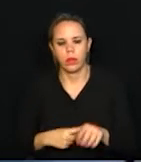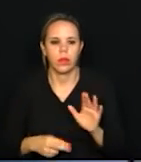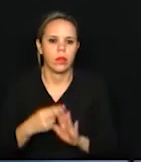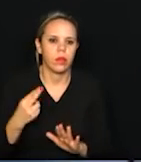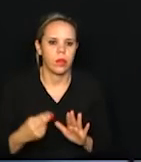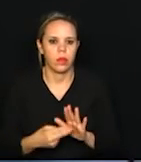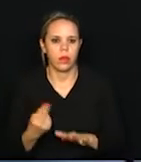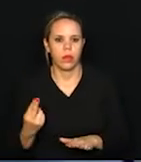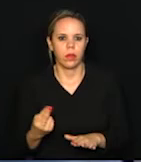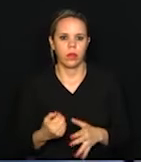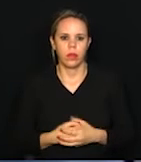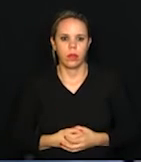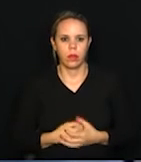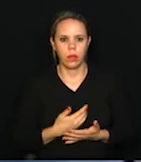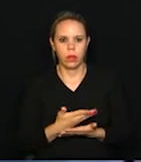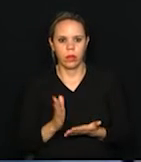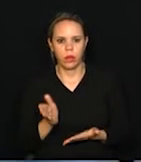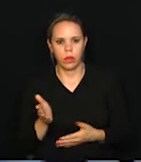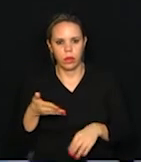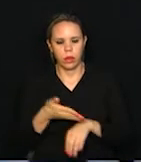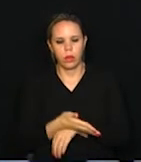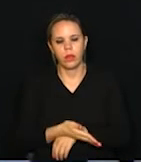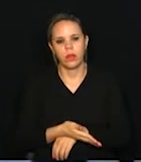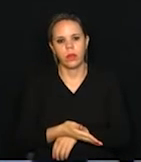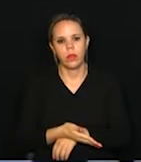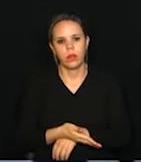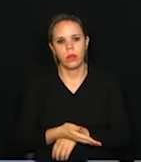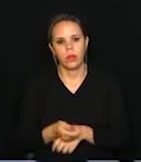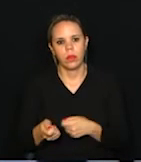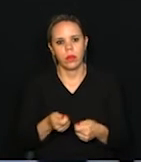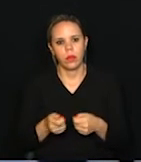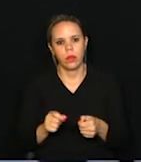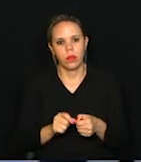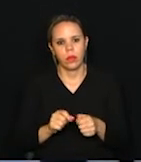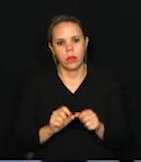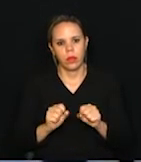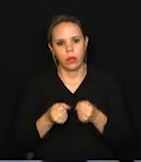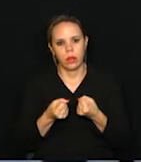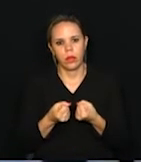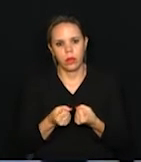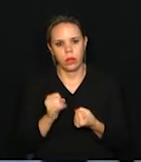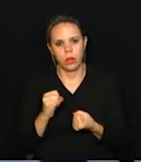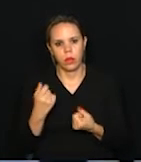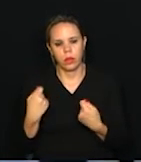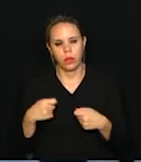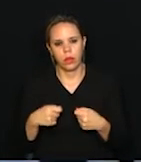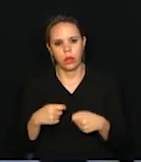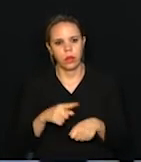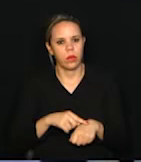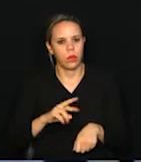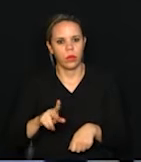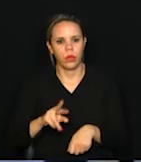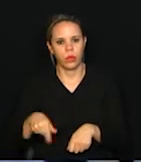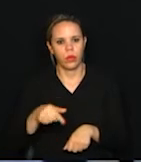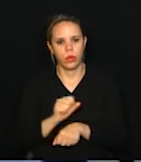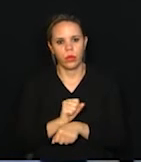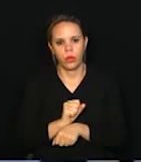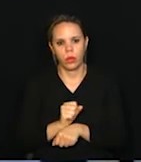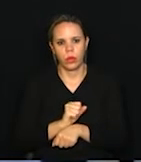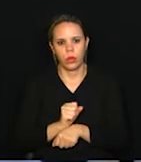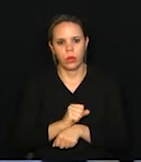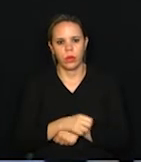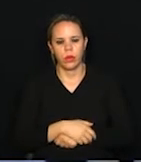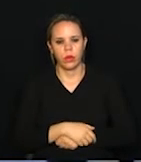for revogada, você já entra e já dá conta de fazer a sua defesa, se eventualmente não era você que estava dirigindo, etc.